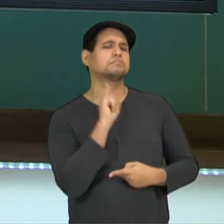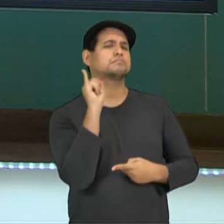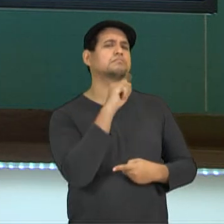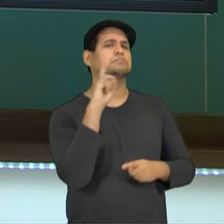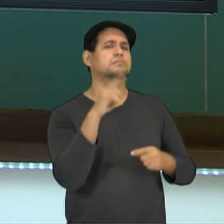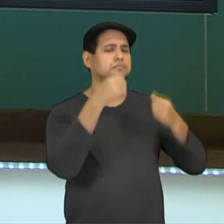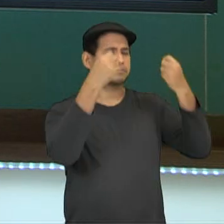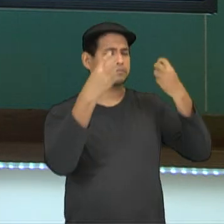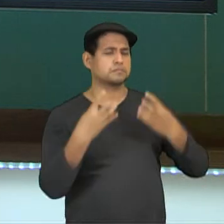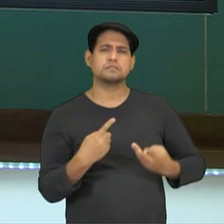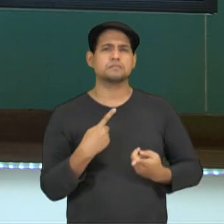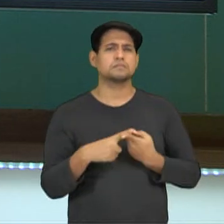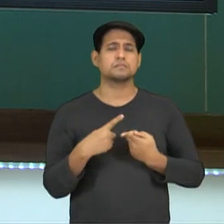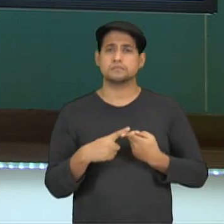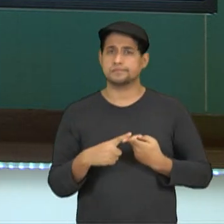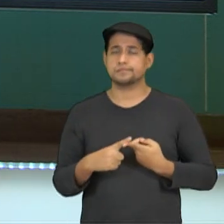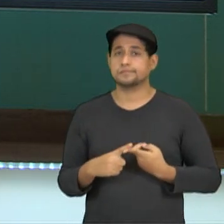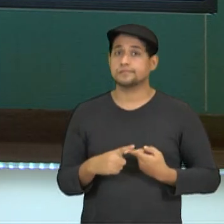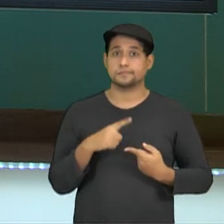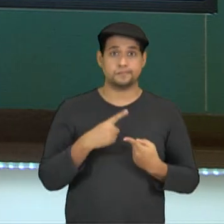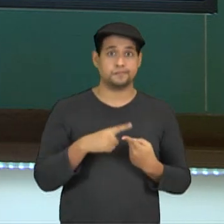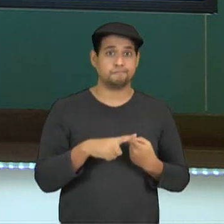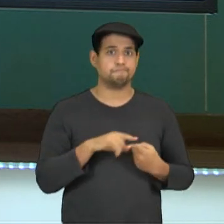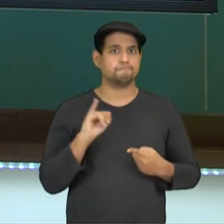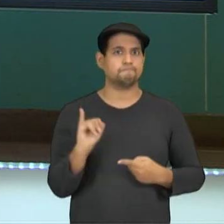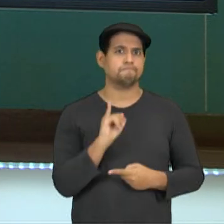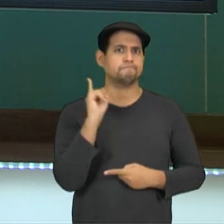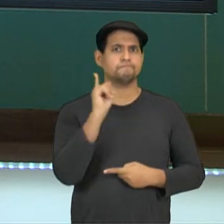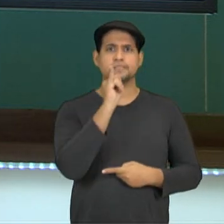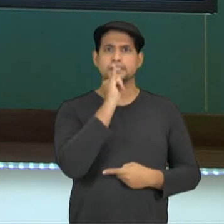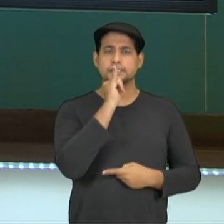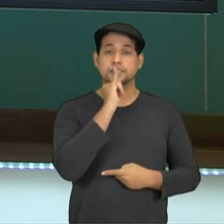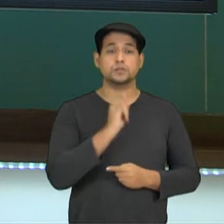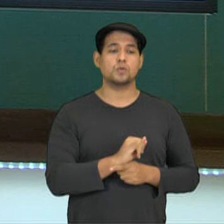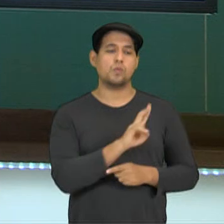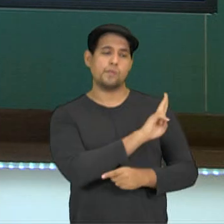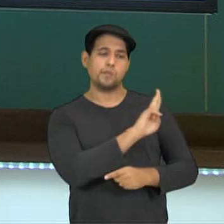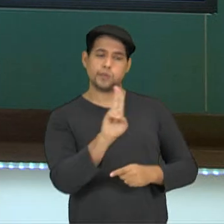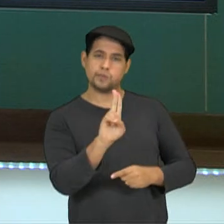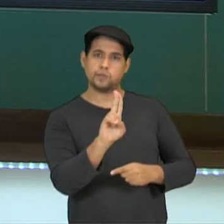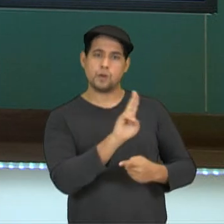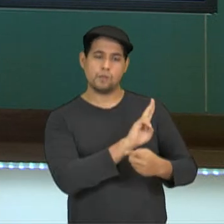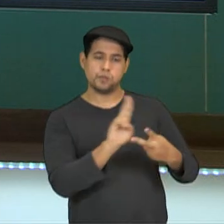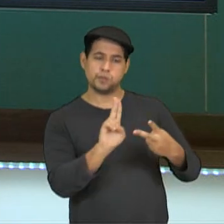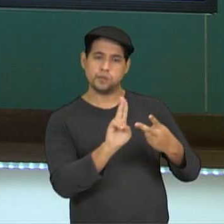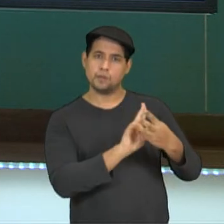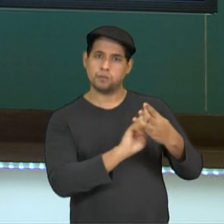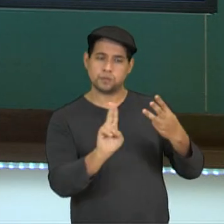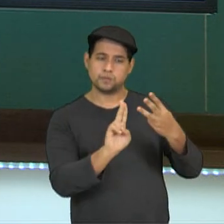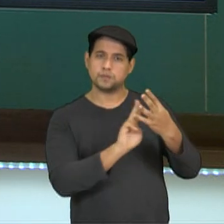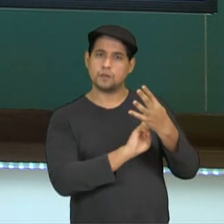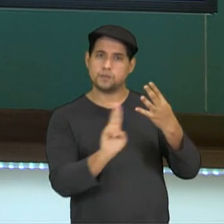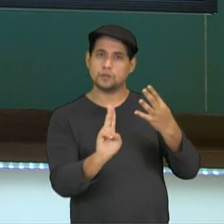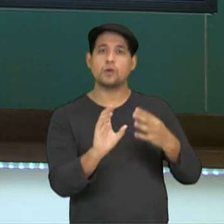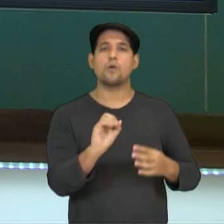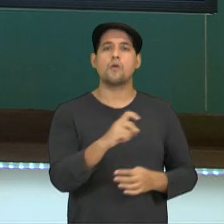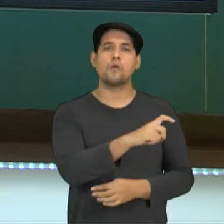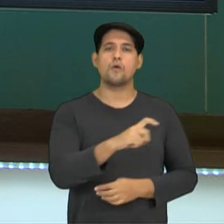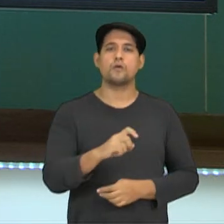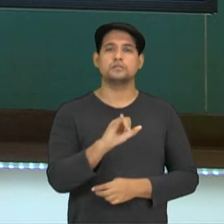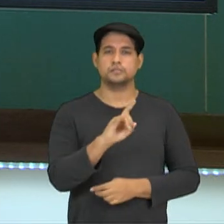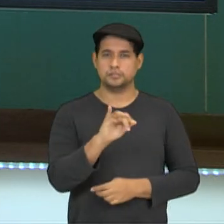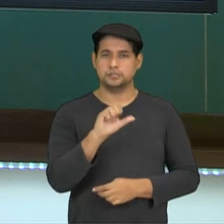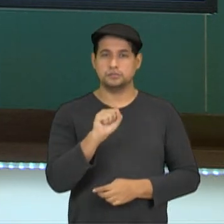gente conhecer? Porque isso é levado em conta na hora da nomenclatura dos óxidos. Então, na hora de